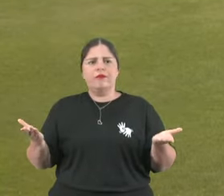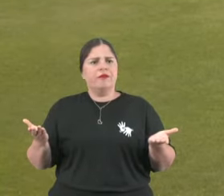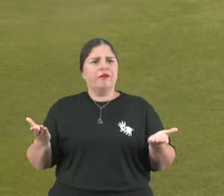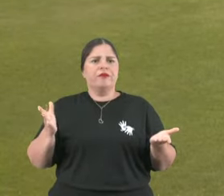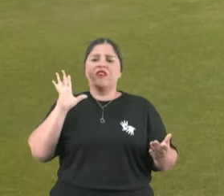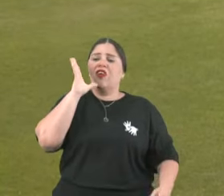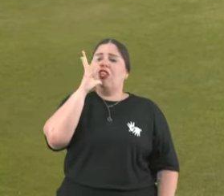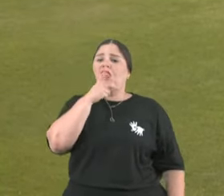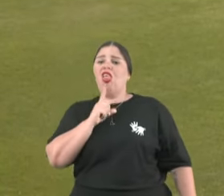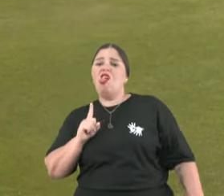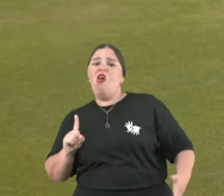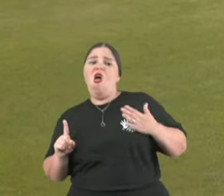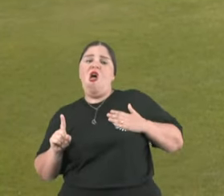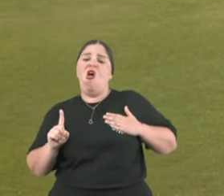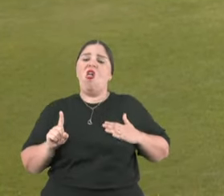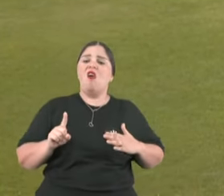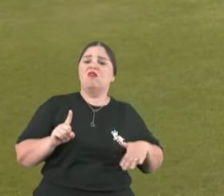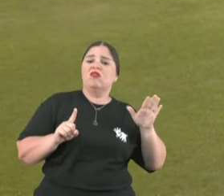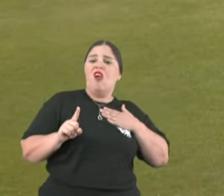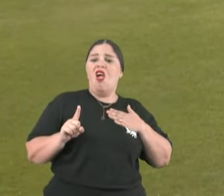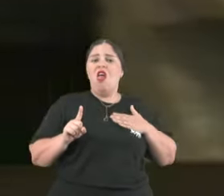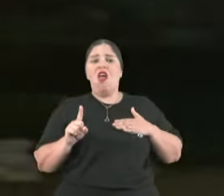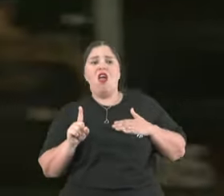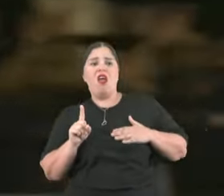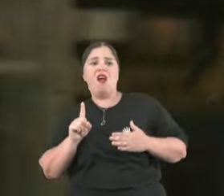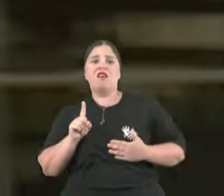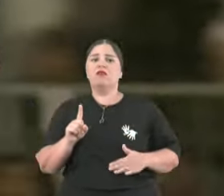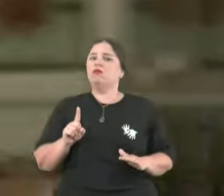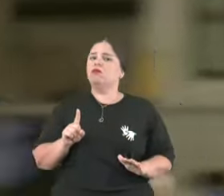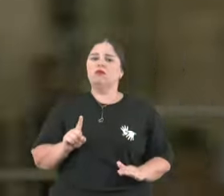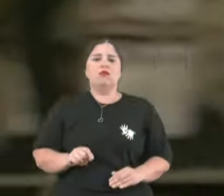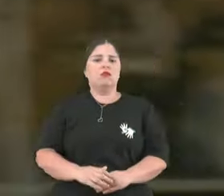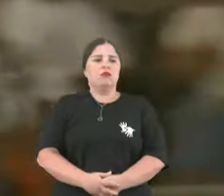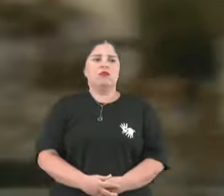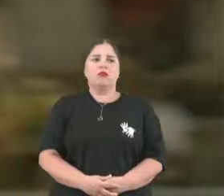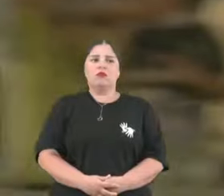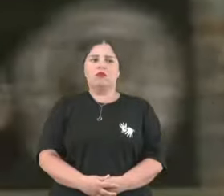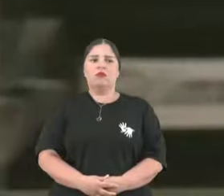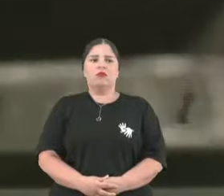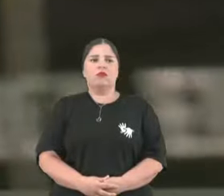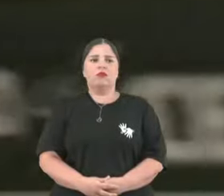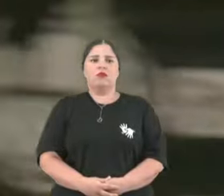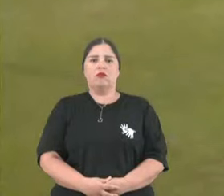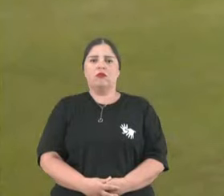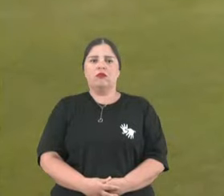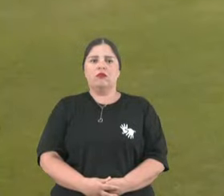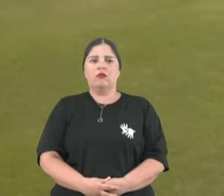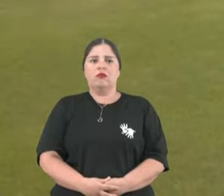Pedi pro pessoal das Libras não traduzirem isso, que tá vazando no nosso som.